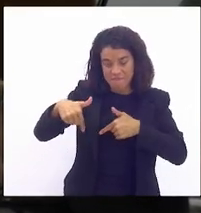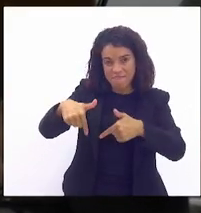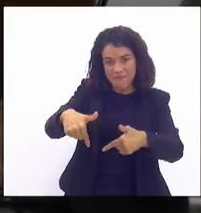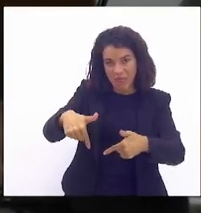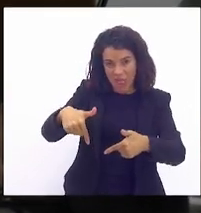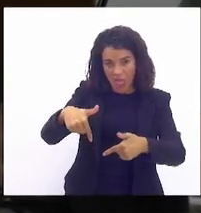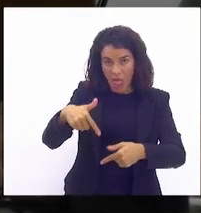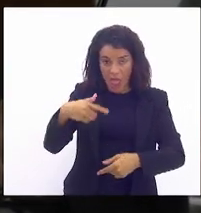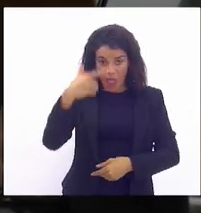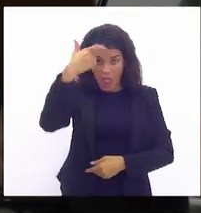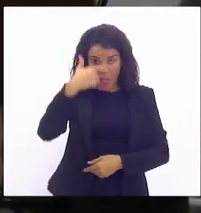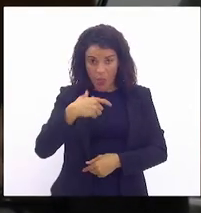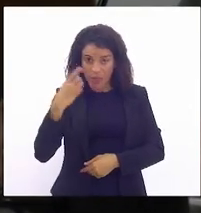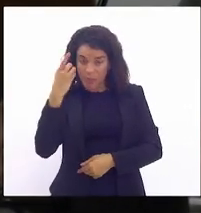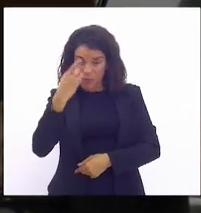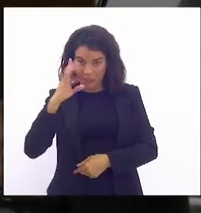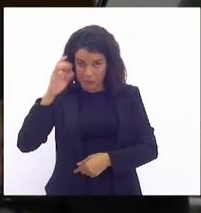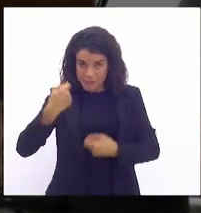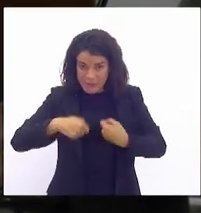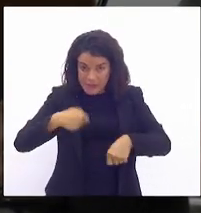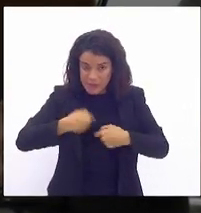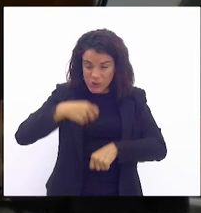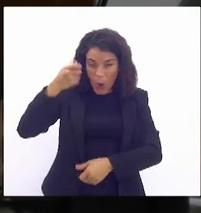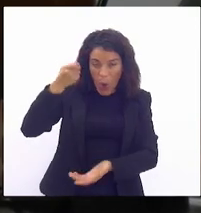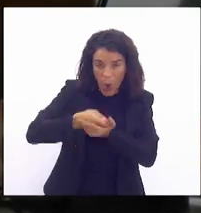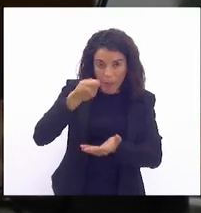deputados que têm que decidir?